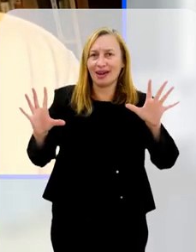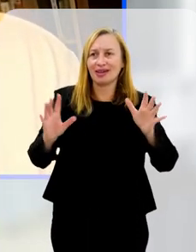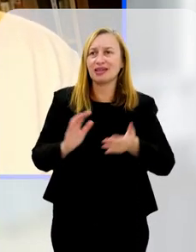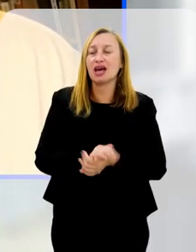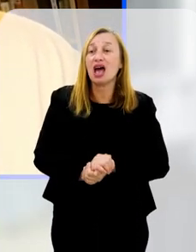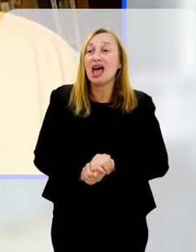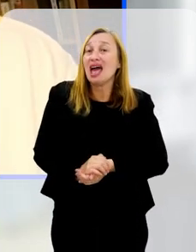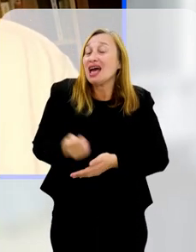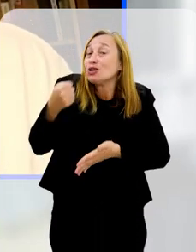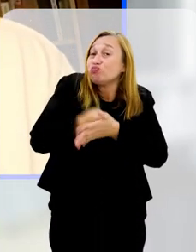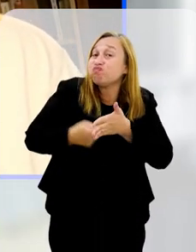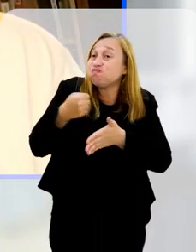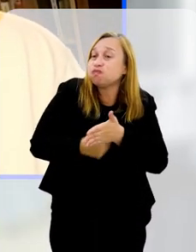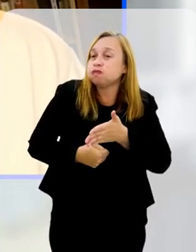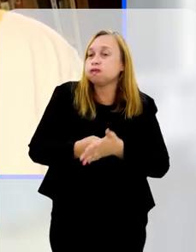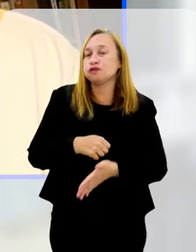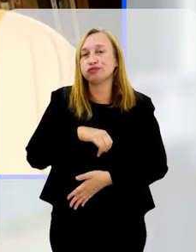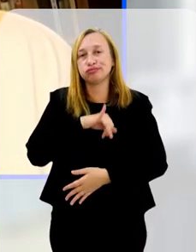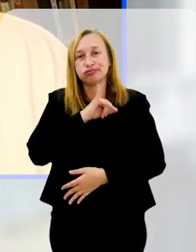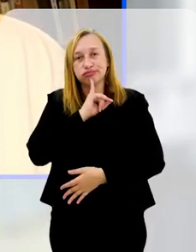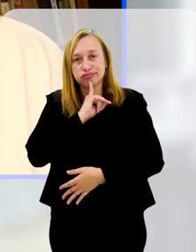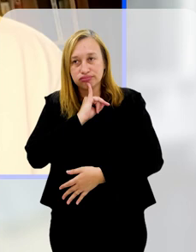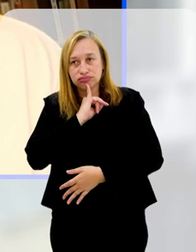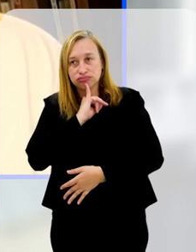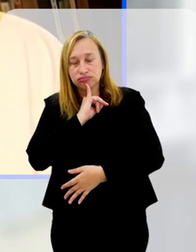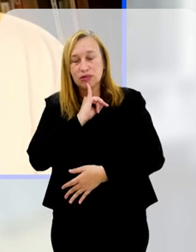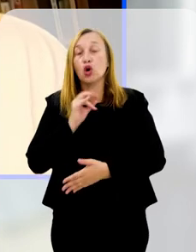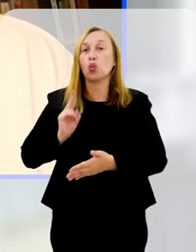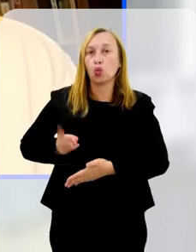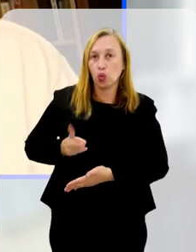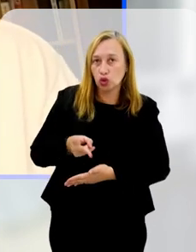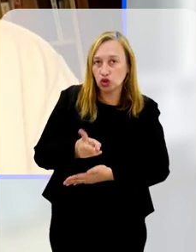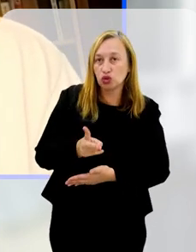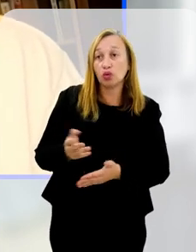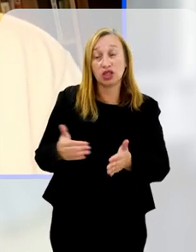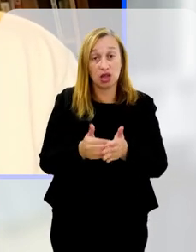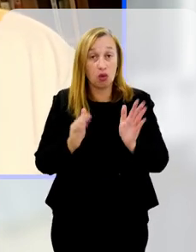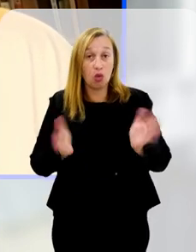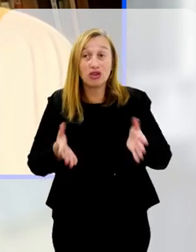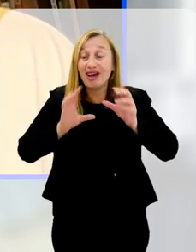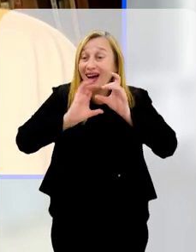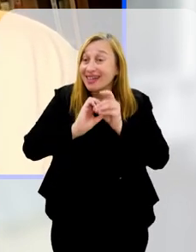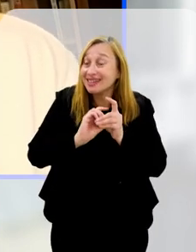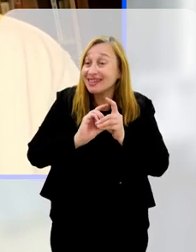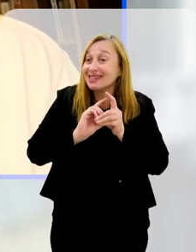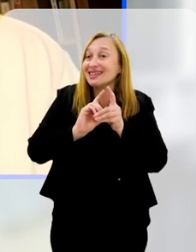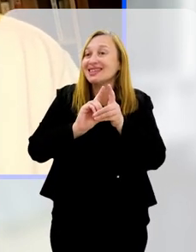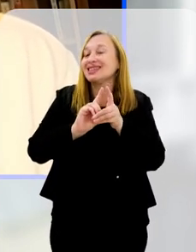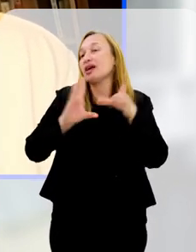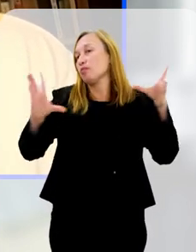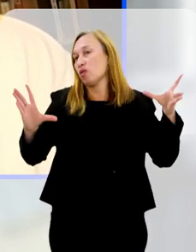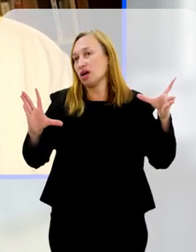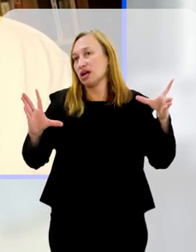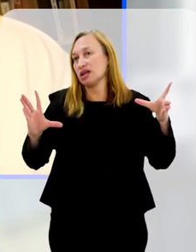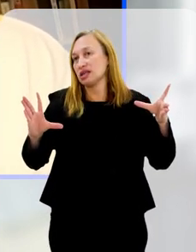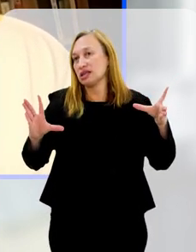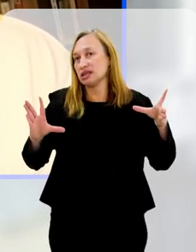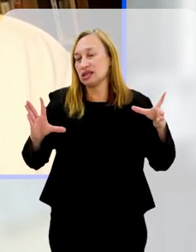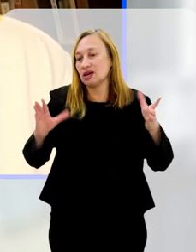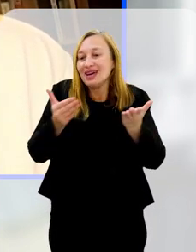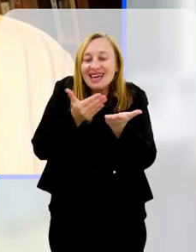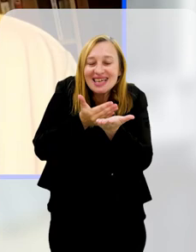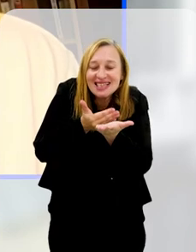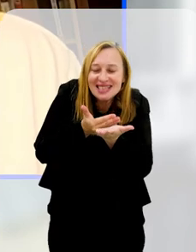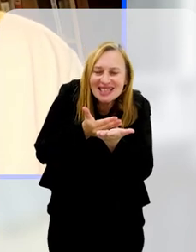conquista democrática. Essa luta, infelizmente, ela continua. A democracia, ela